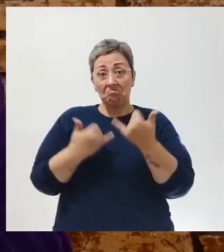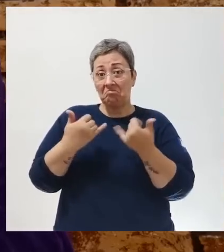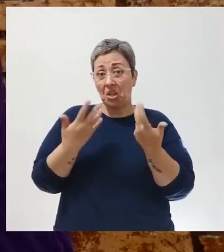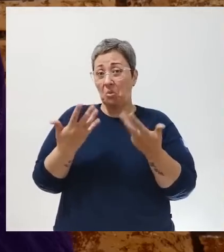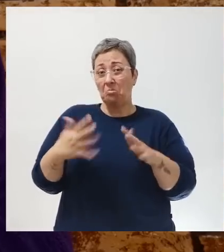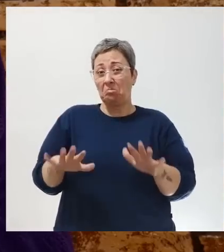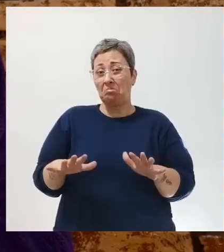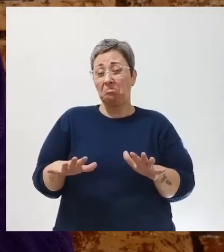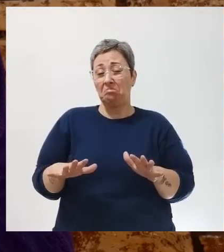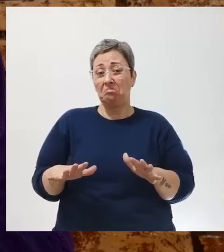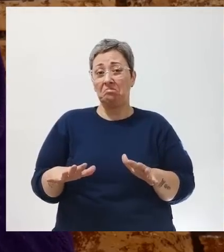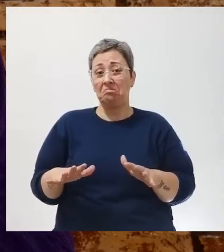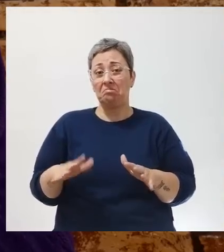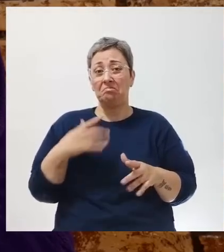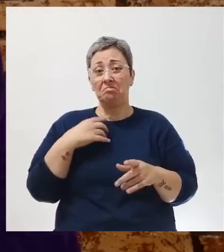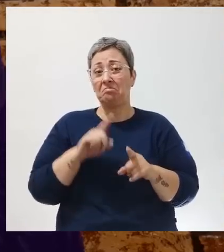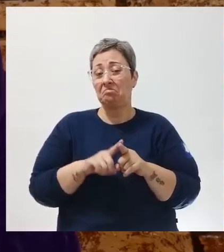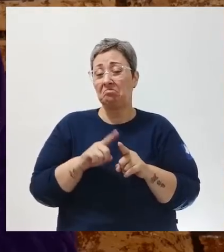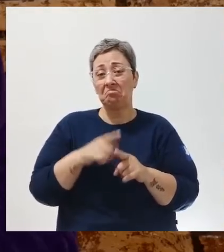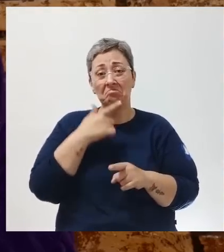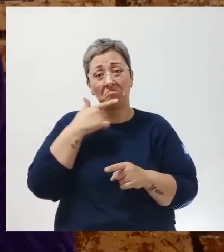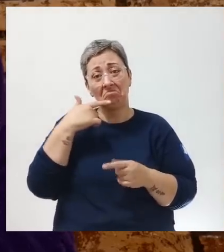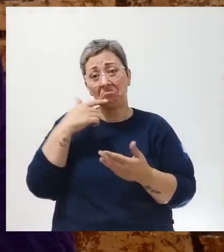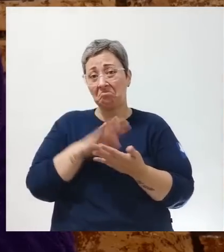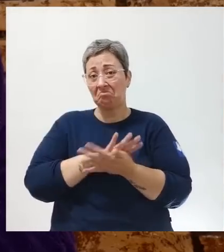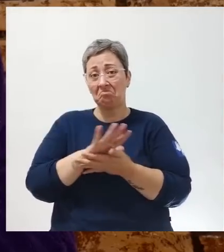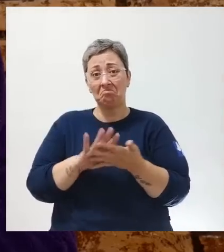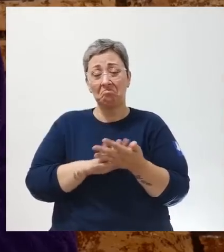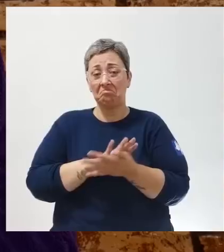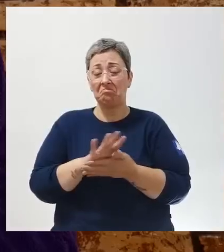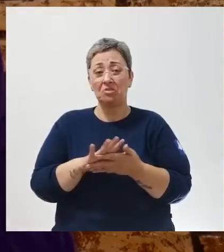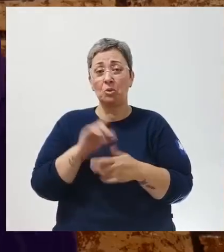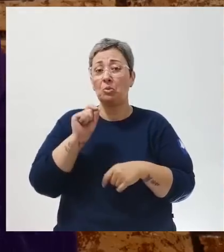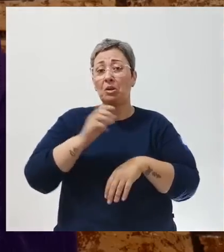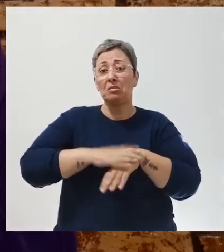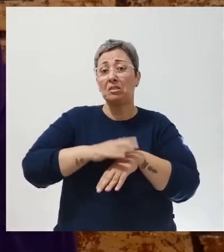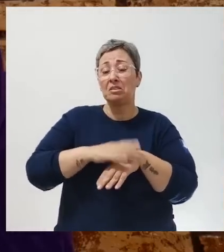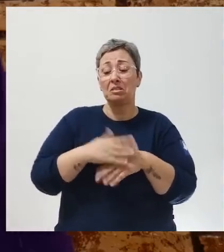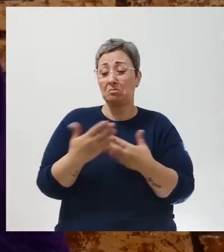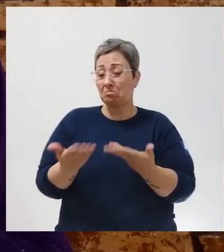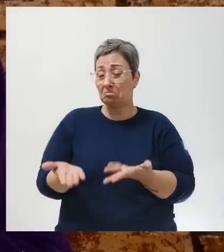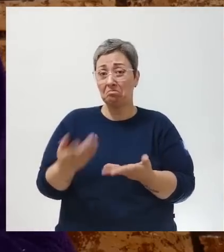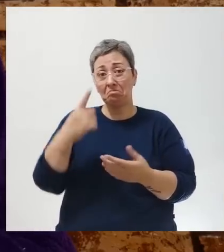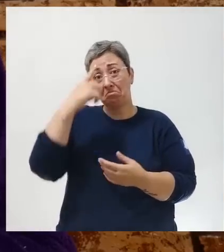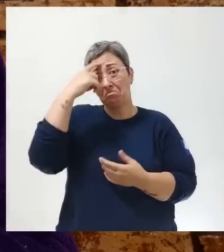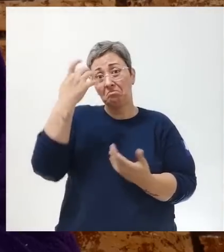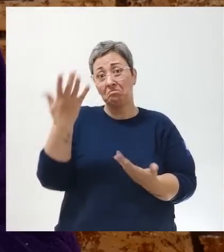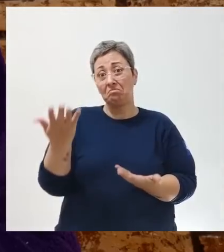Brincar não queria, nem rir. Que fazer com ela?